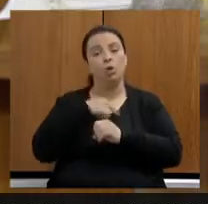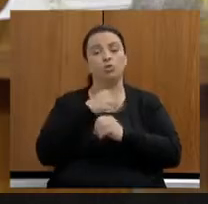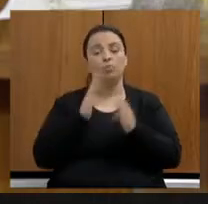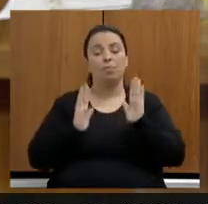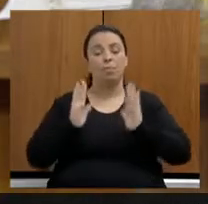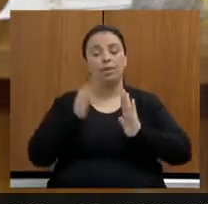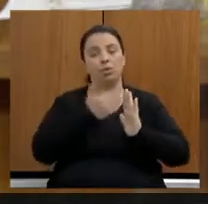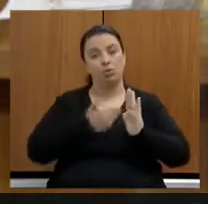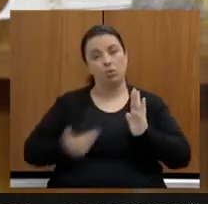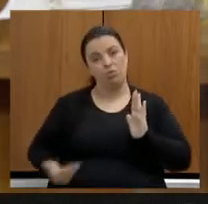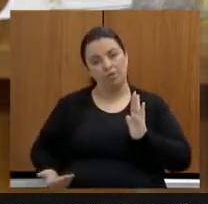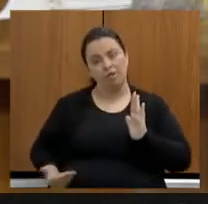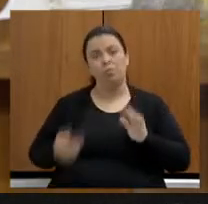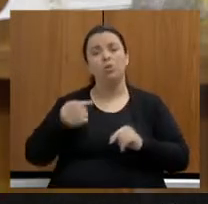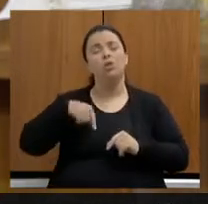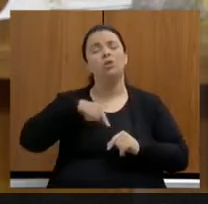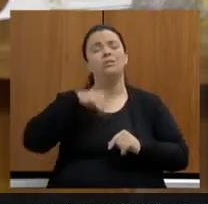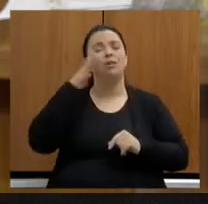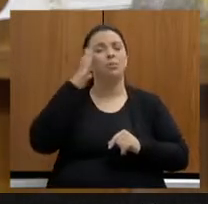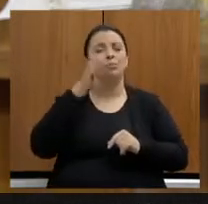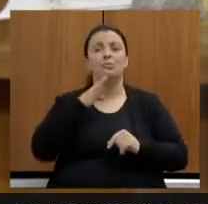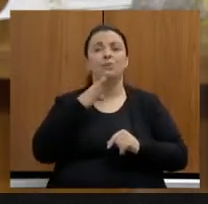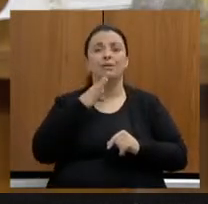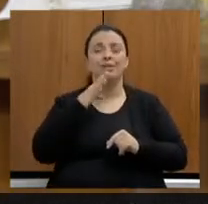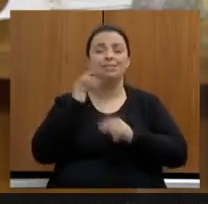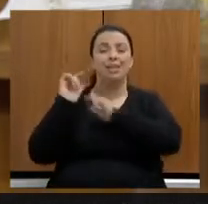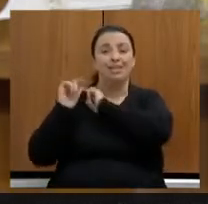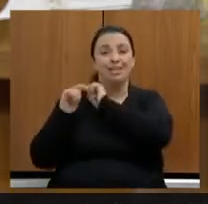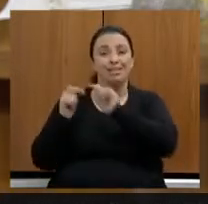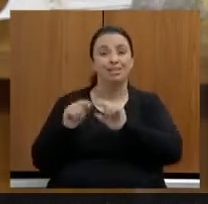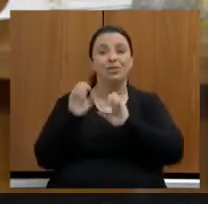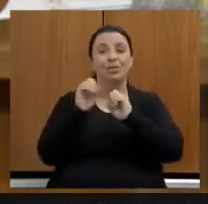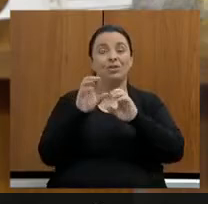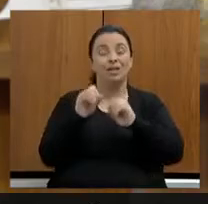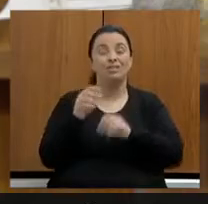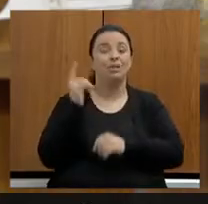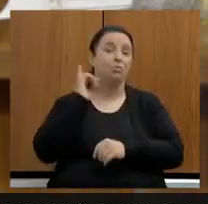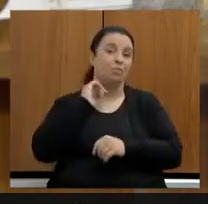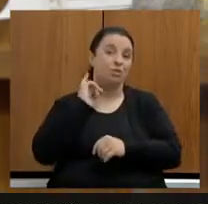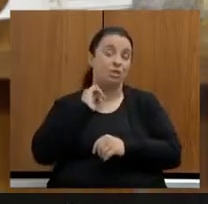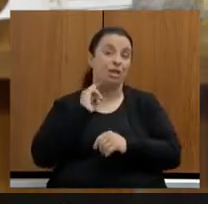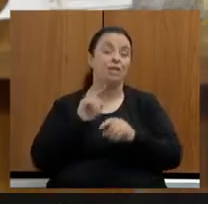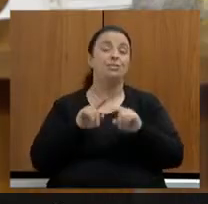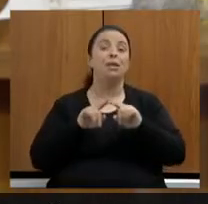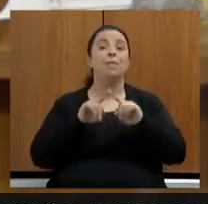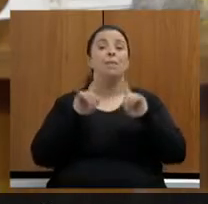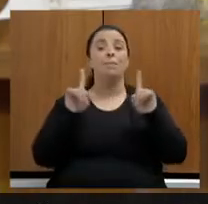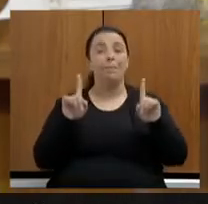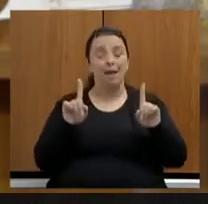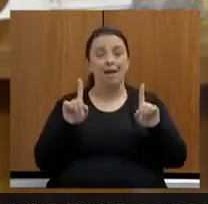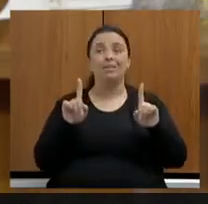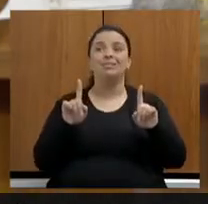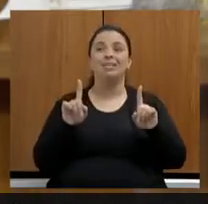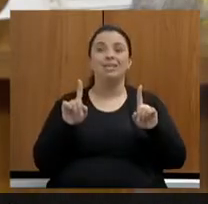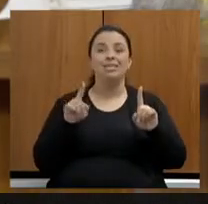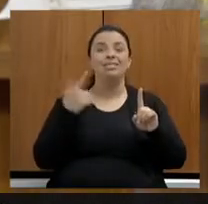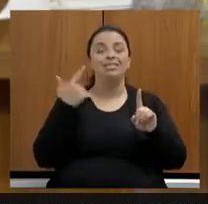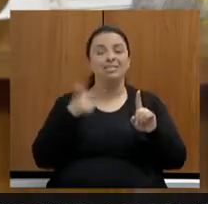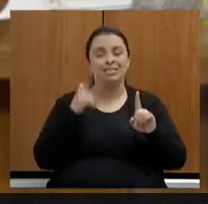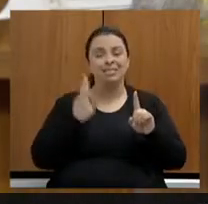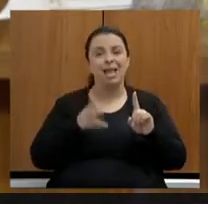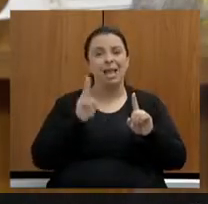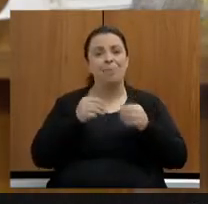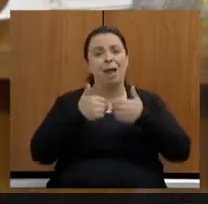muito na a tradição da educação mineira mas não se priva a conhecer experiências exitosas nacionais já